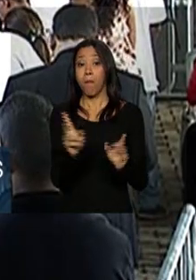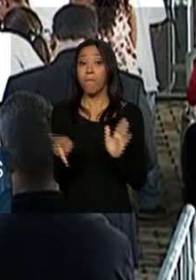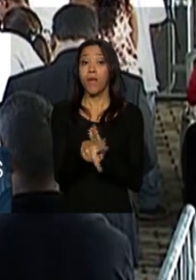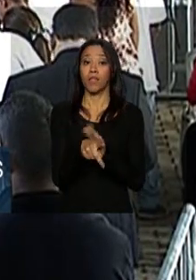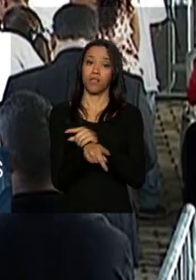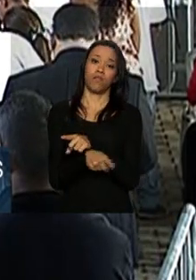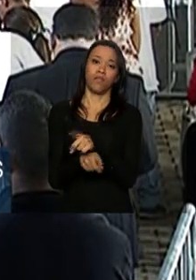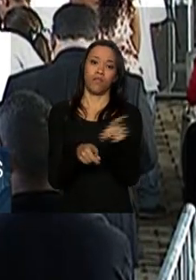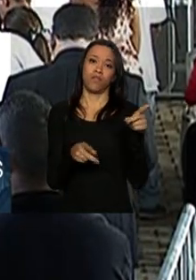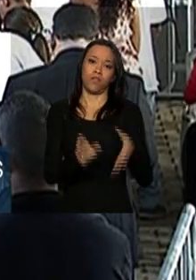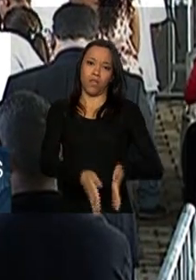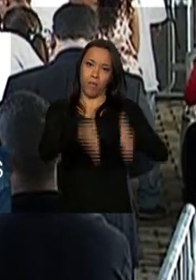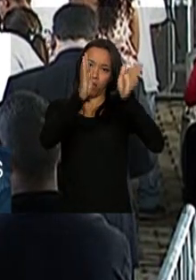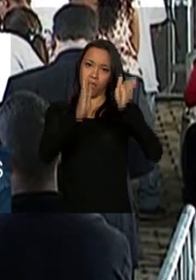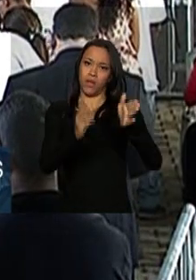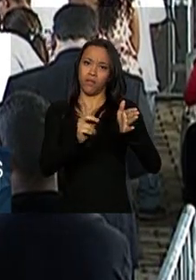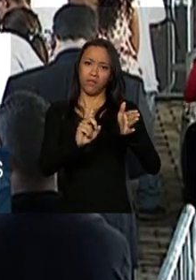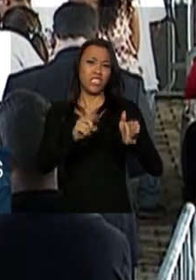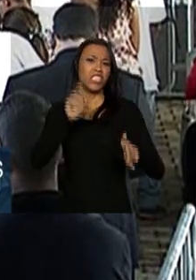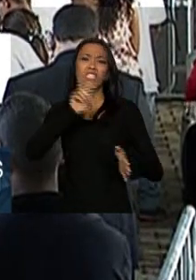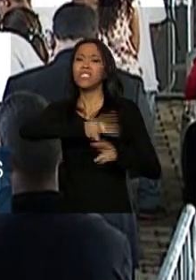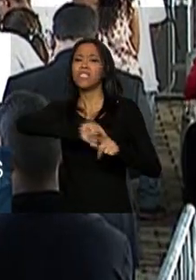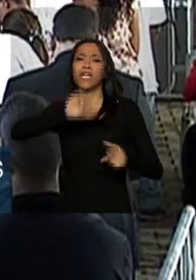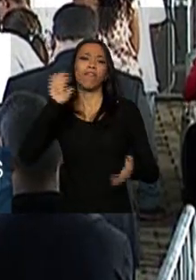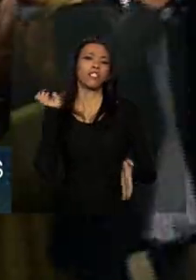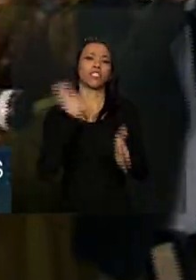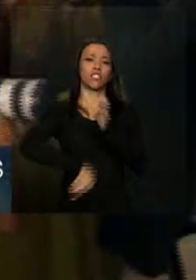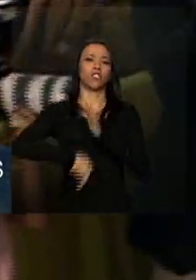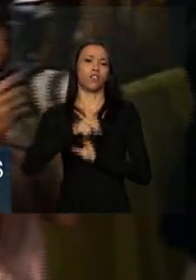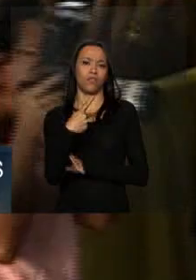é de vocês, ninguém tira de vocês.